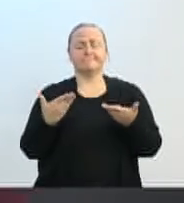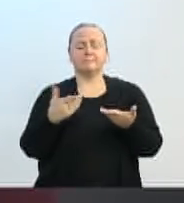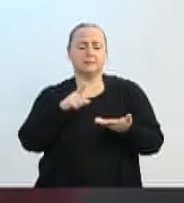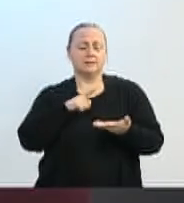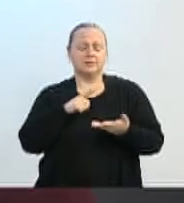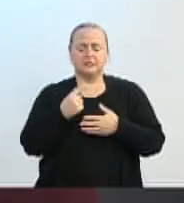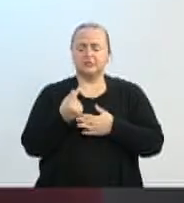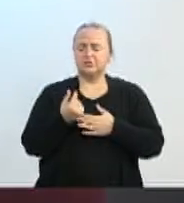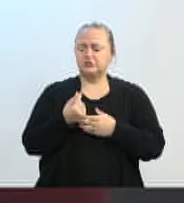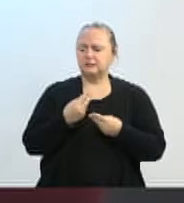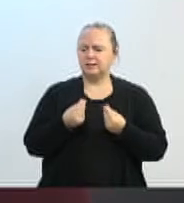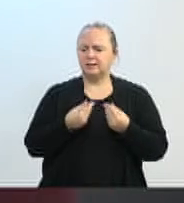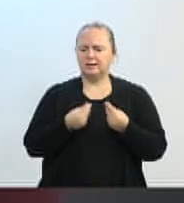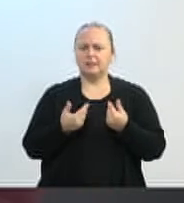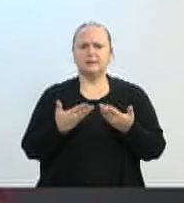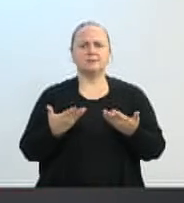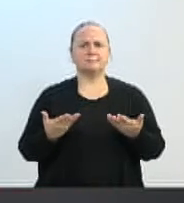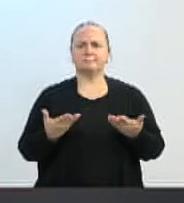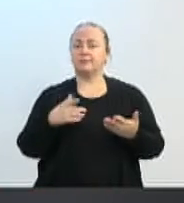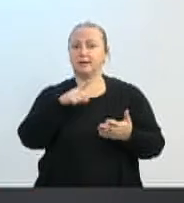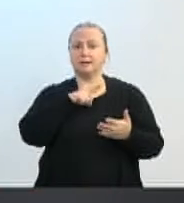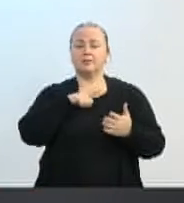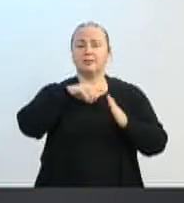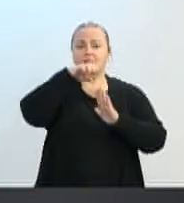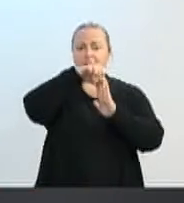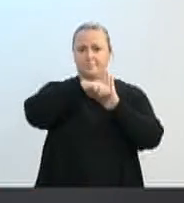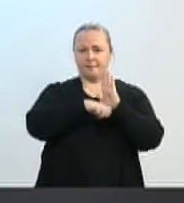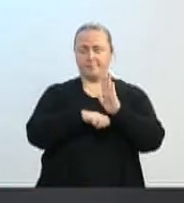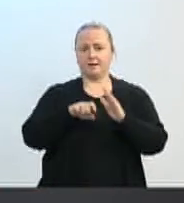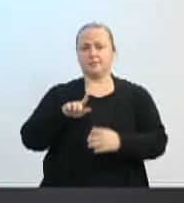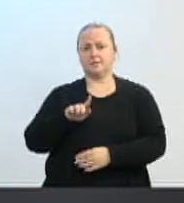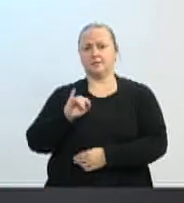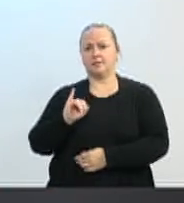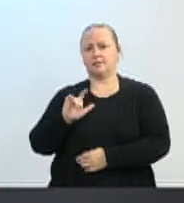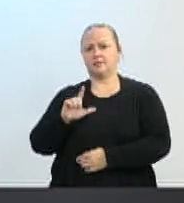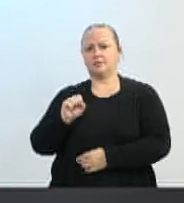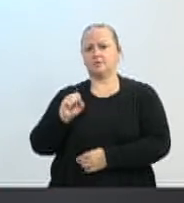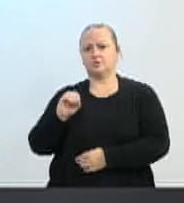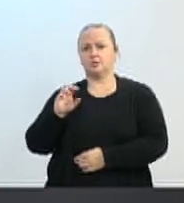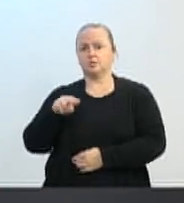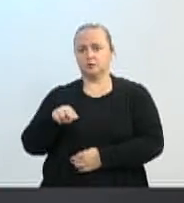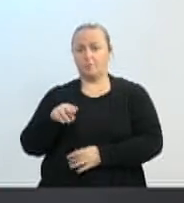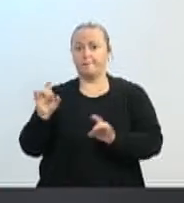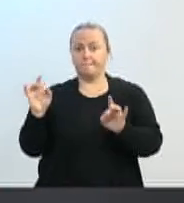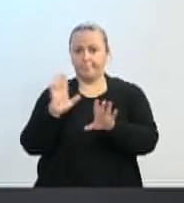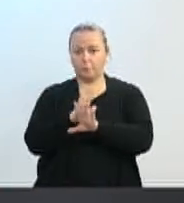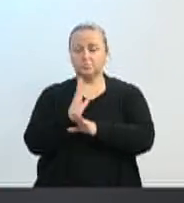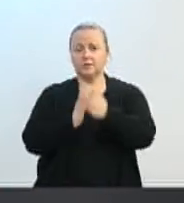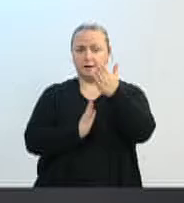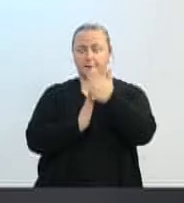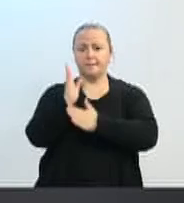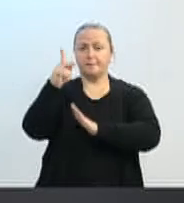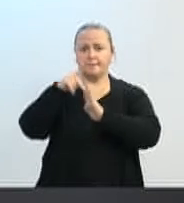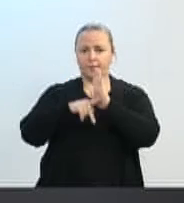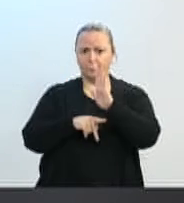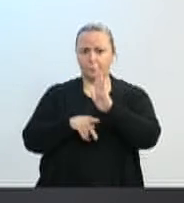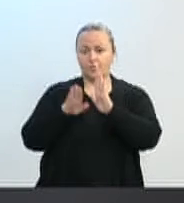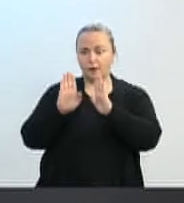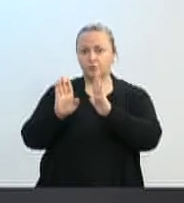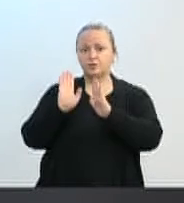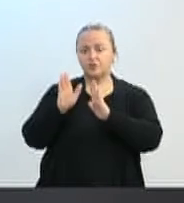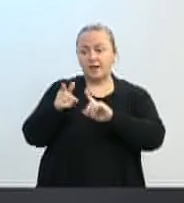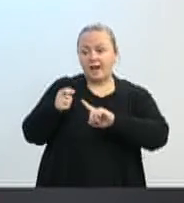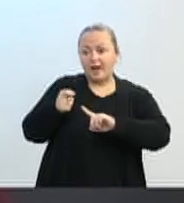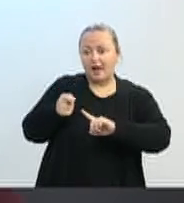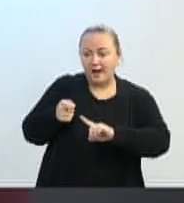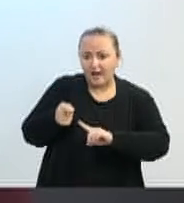Inclusive, vereador Tuca, recurso da emenda do Gilson Marques está pronta, foi aprovado o projeto, está empenhado, mas não